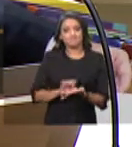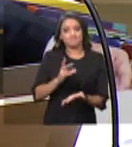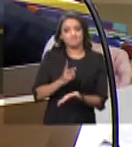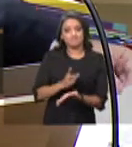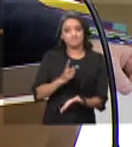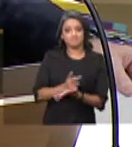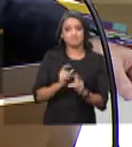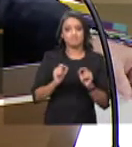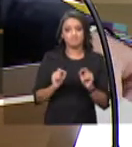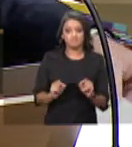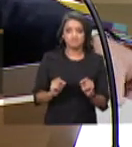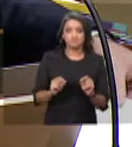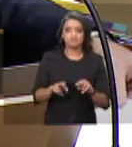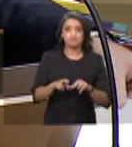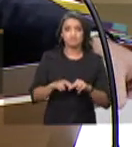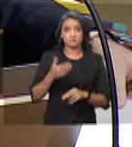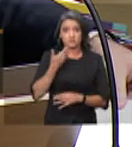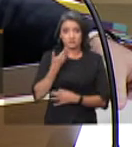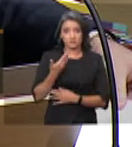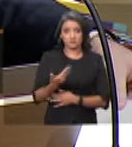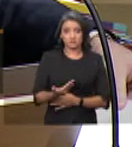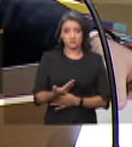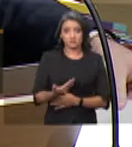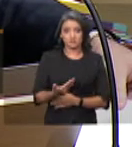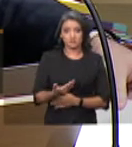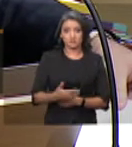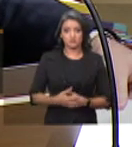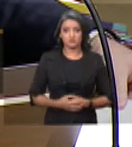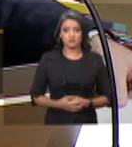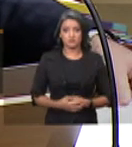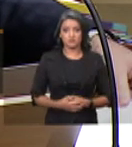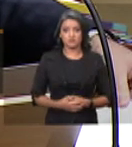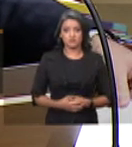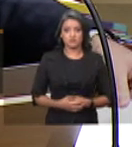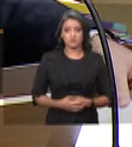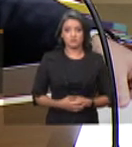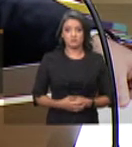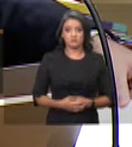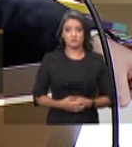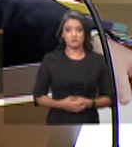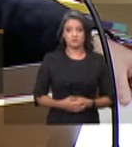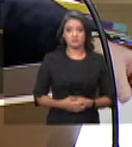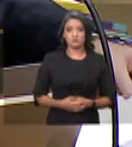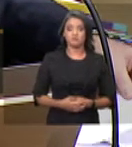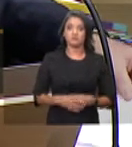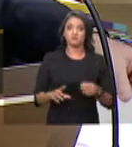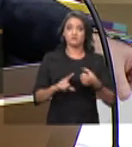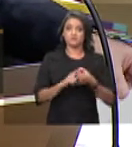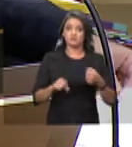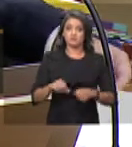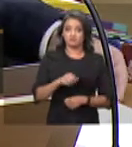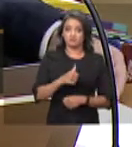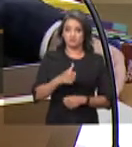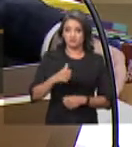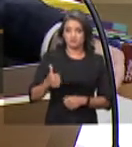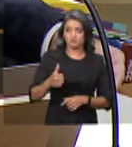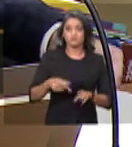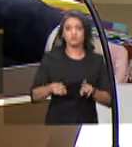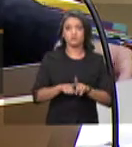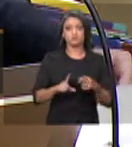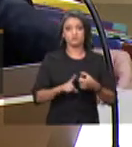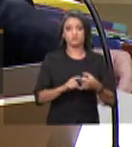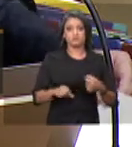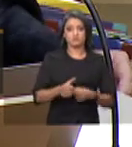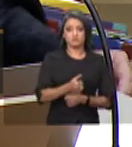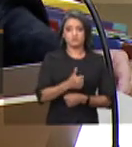em termos de causa de pedir em relação tanto ao artigo 11 como o artigo 12